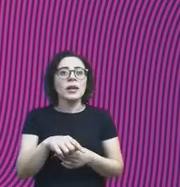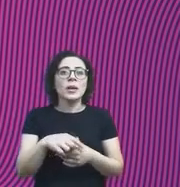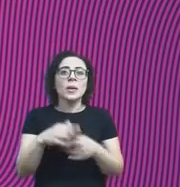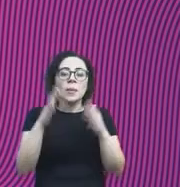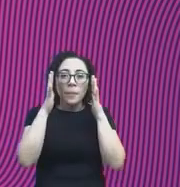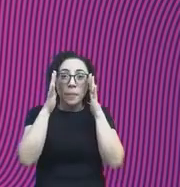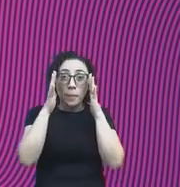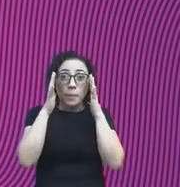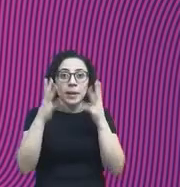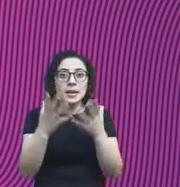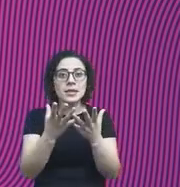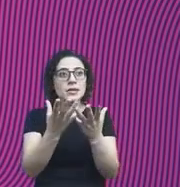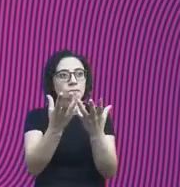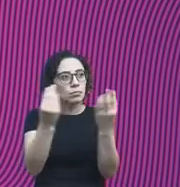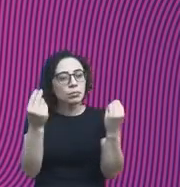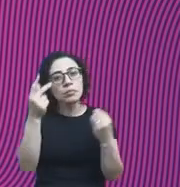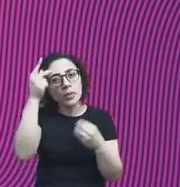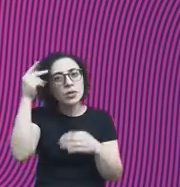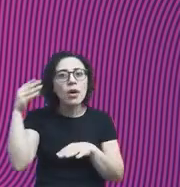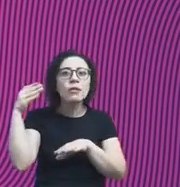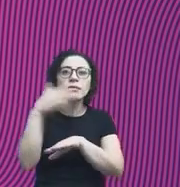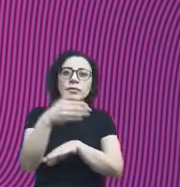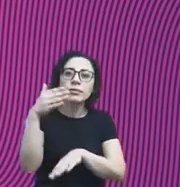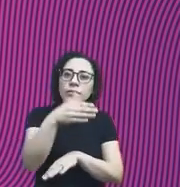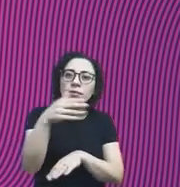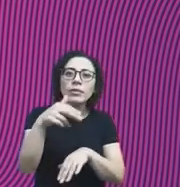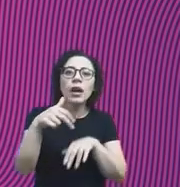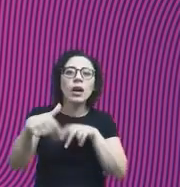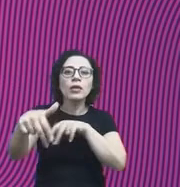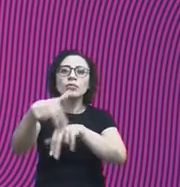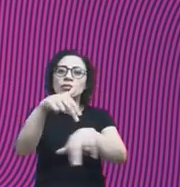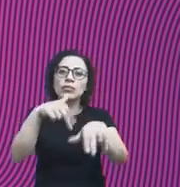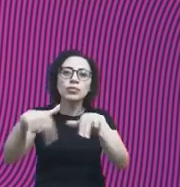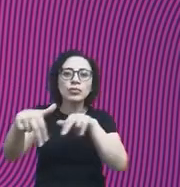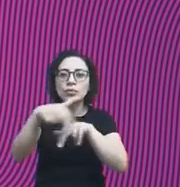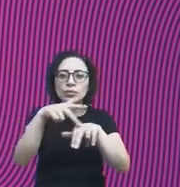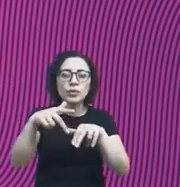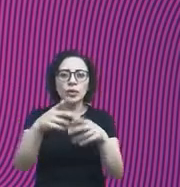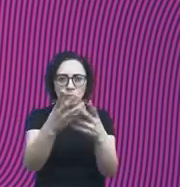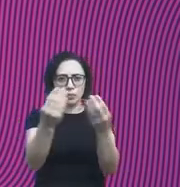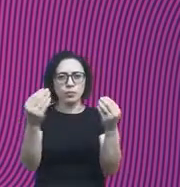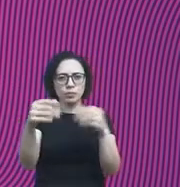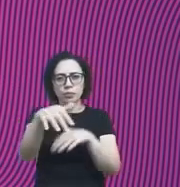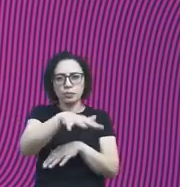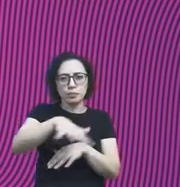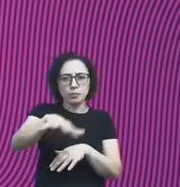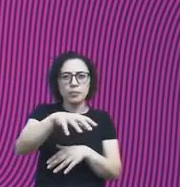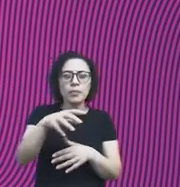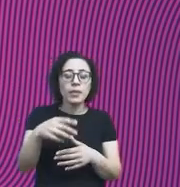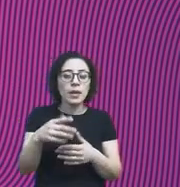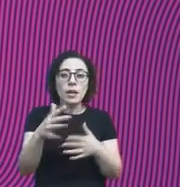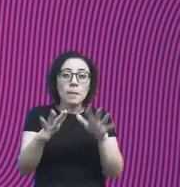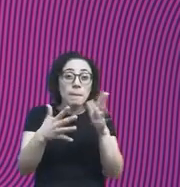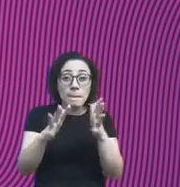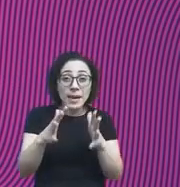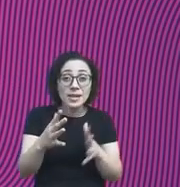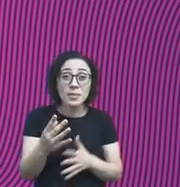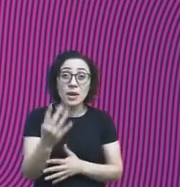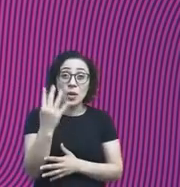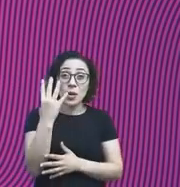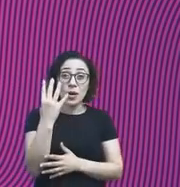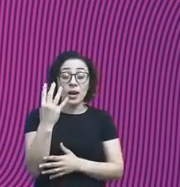indivíduos que vão a essa rua, 25 de março, ali, o seu entorno, São Bento, é de 400 a 500 mil por